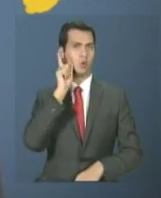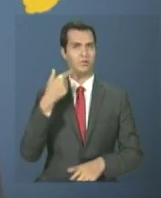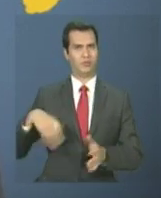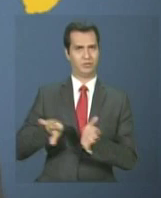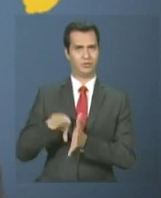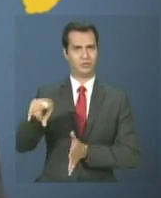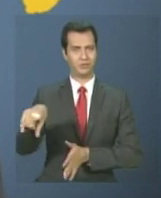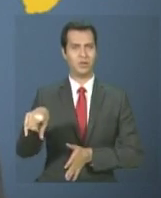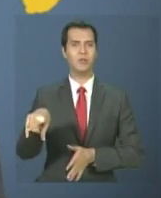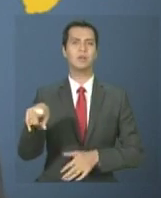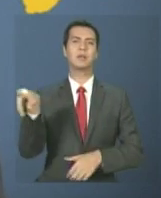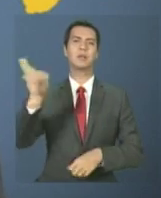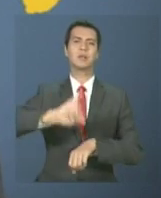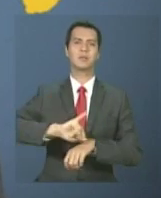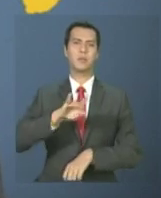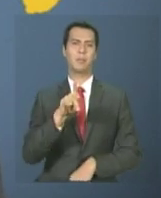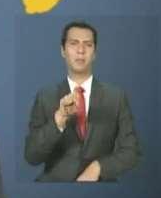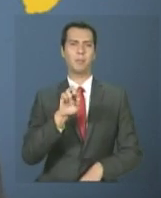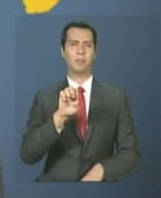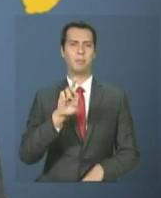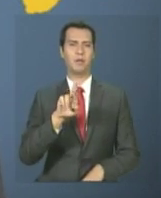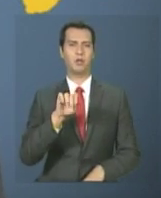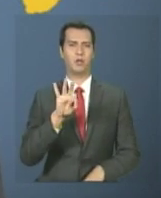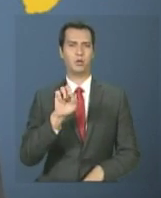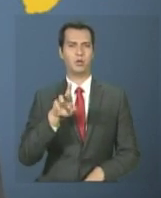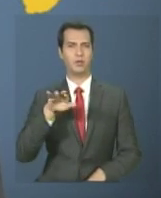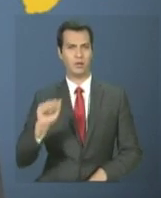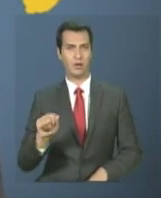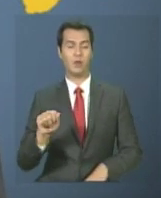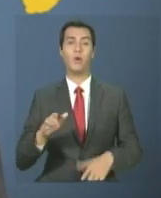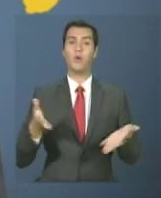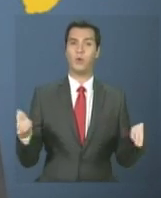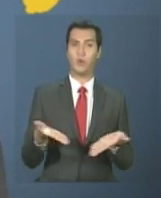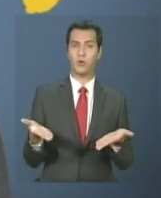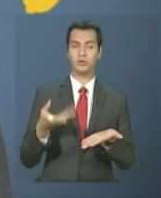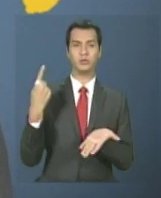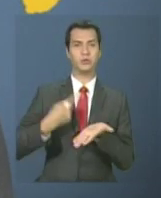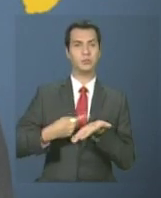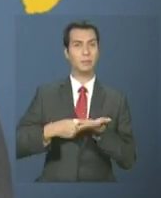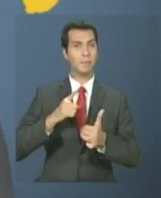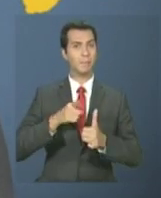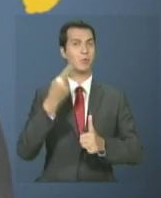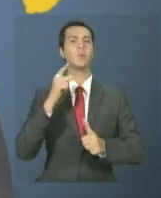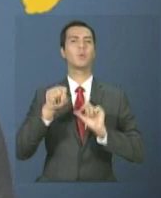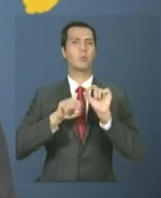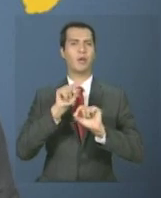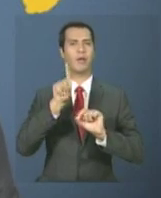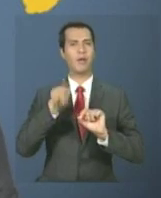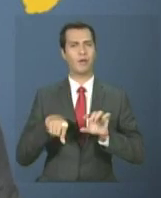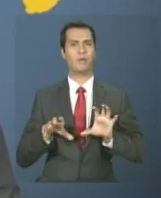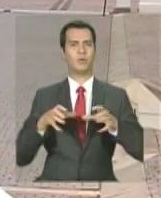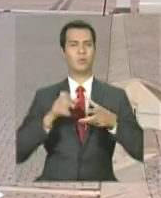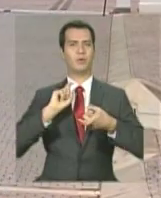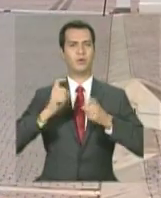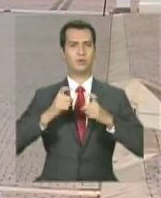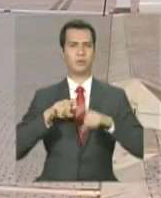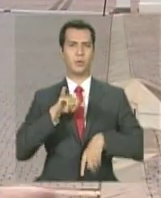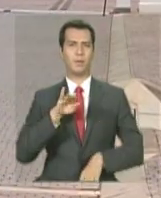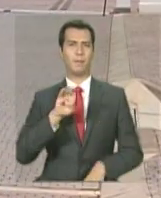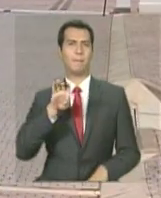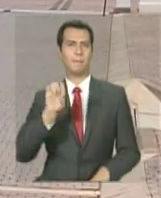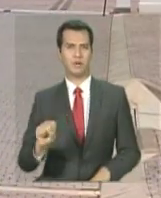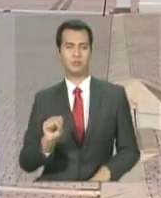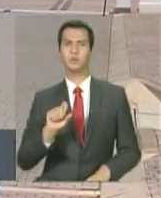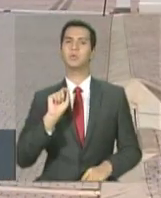capital Pretória. E o primeiro compromisso do dia da presidenta Dilma Rousseff é a quinta cúpula do IBAS. A quinta cúpula